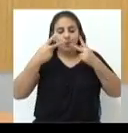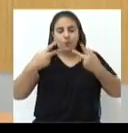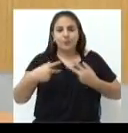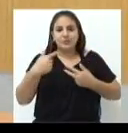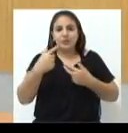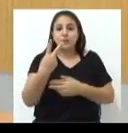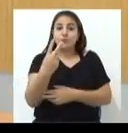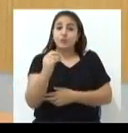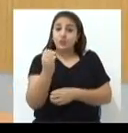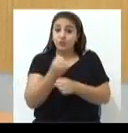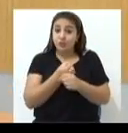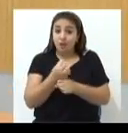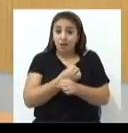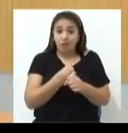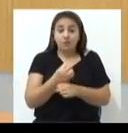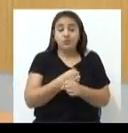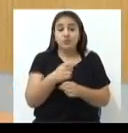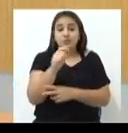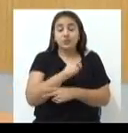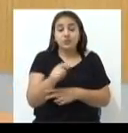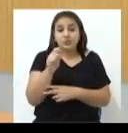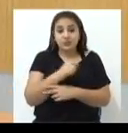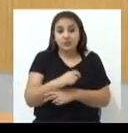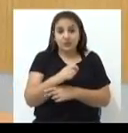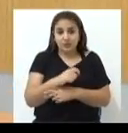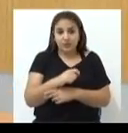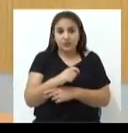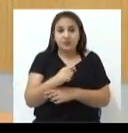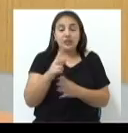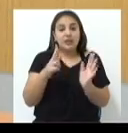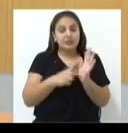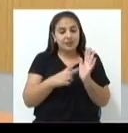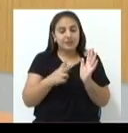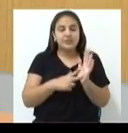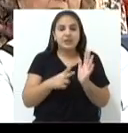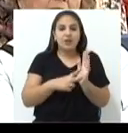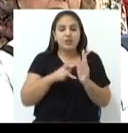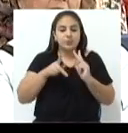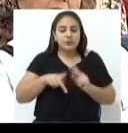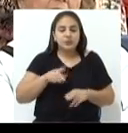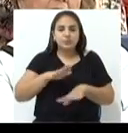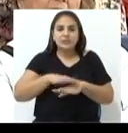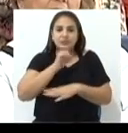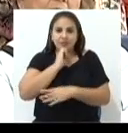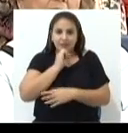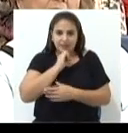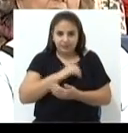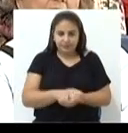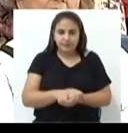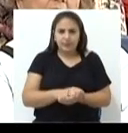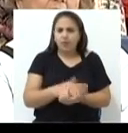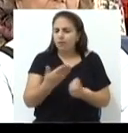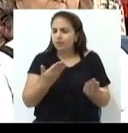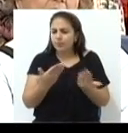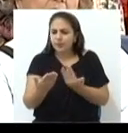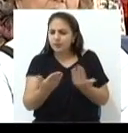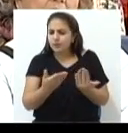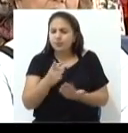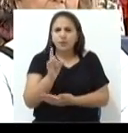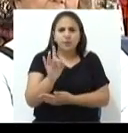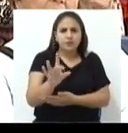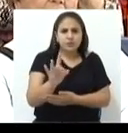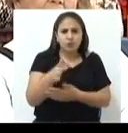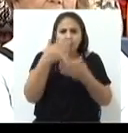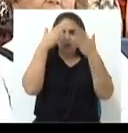os 20 anos de fundação do Departamento de Atenção ao Idoso. A semelhança não está apenas